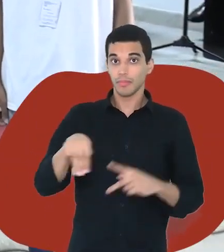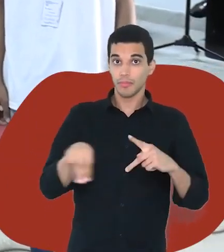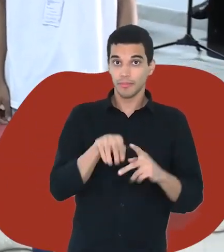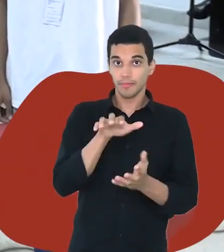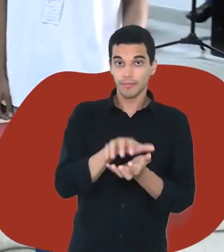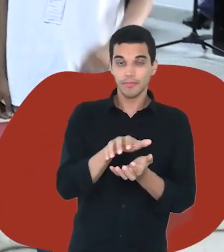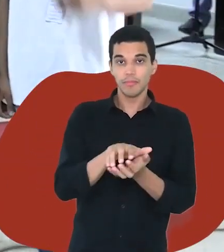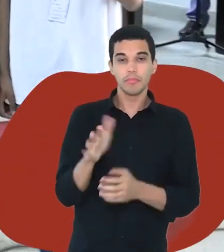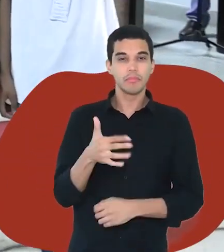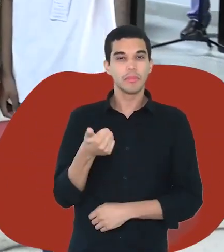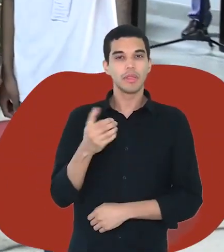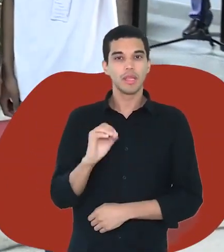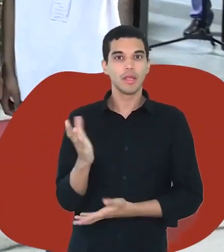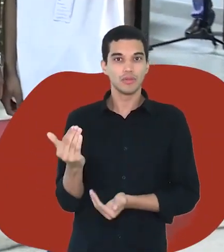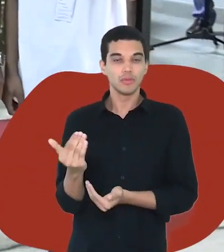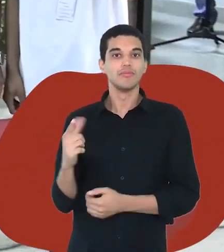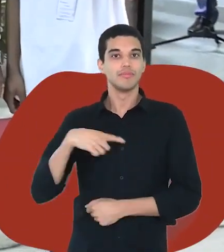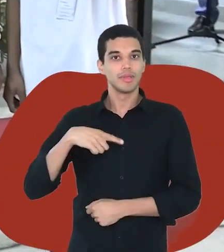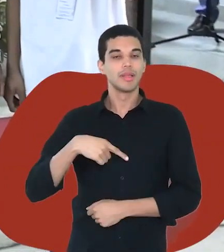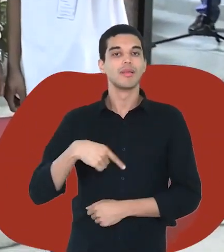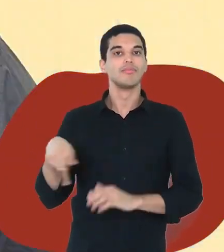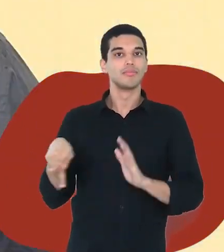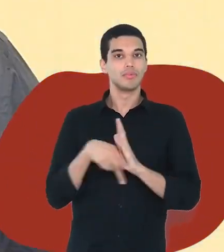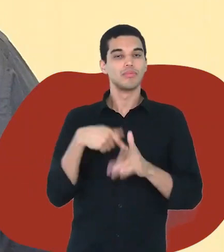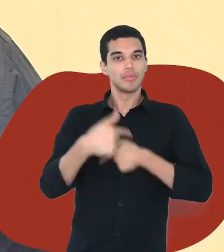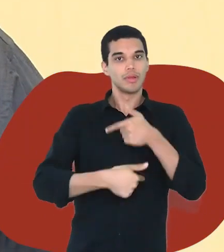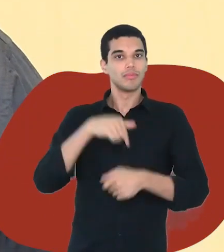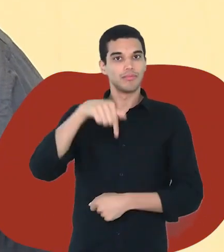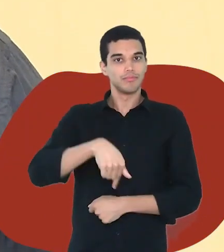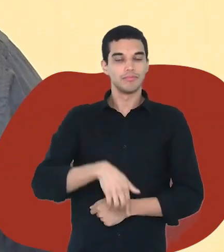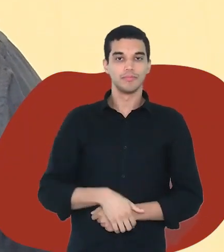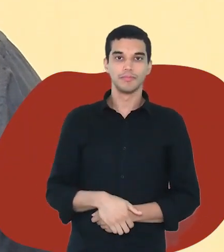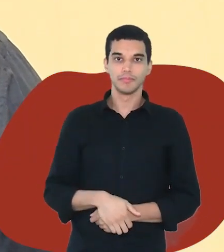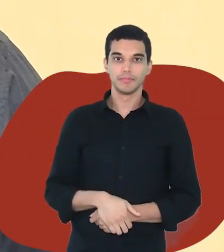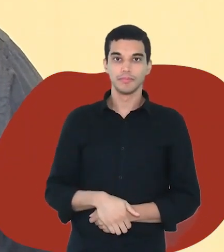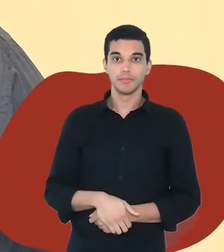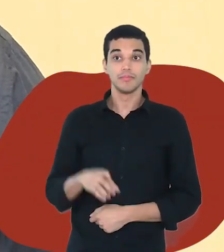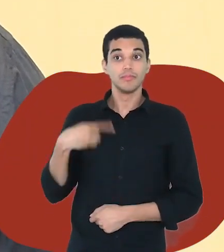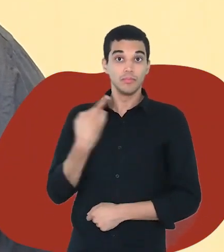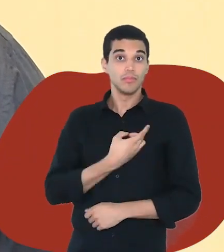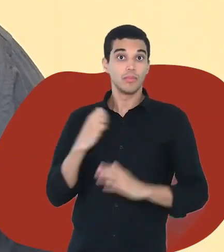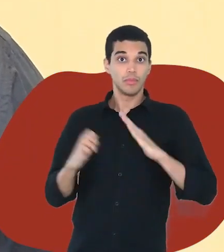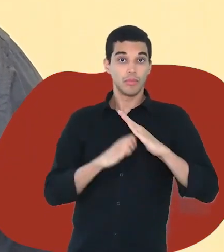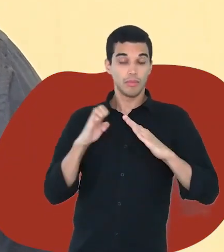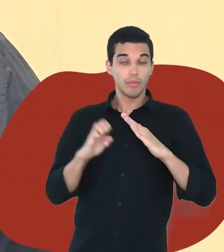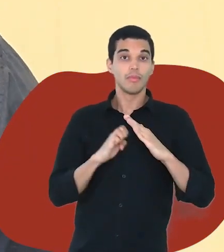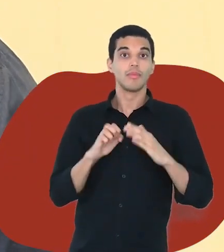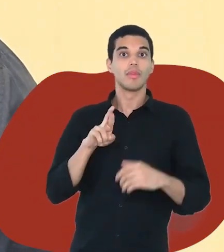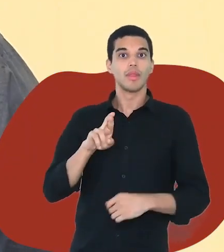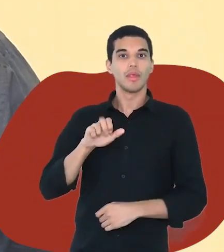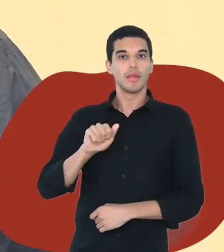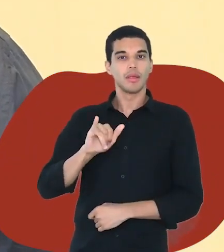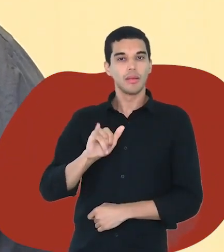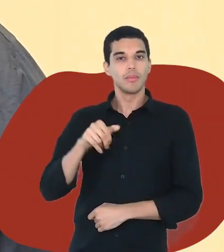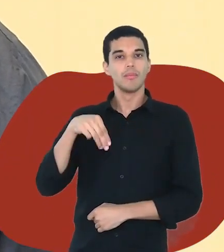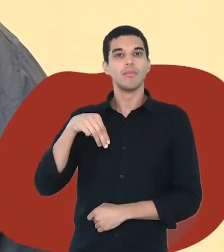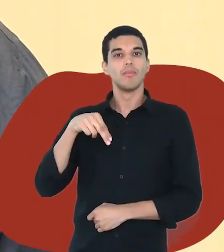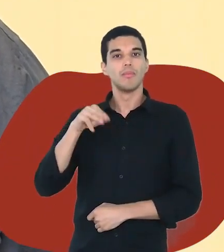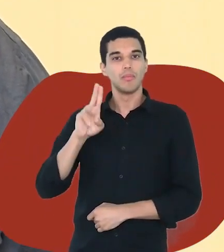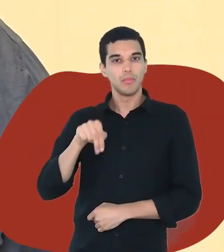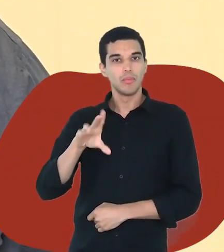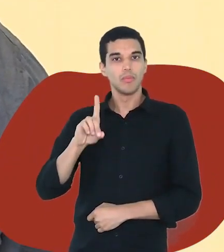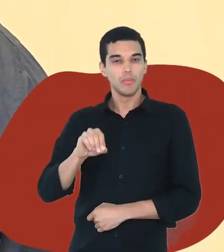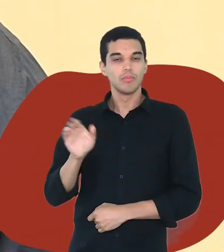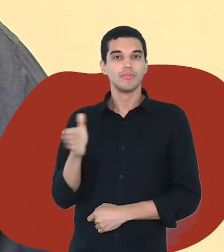jovens encontram-se atuando nos quadros da instituição para Raimundo da fonte é de extrema relevância fazer parte de um programa como esse porque